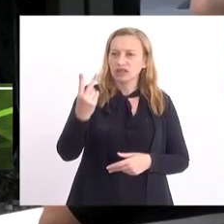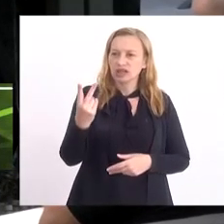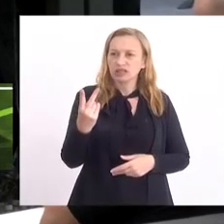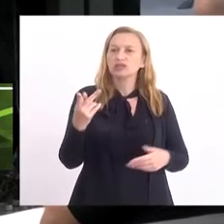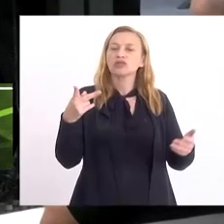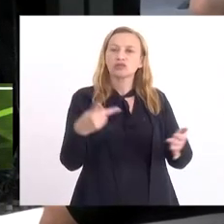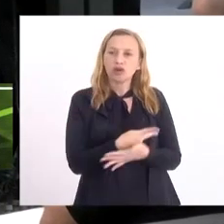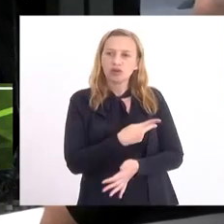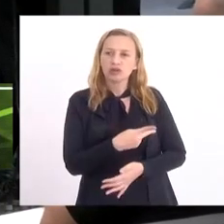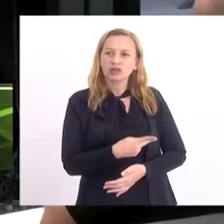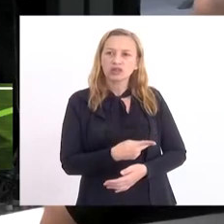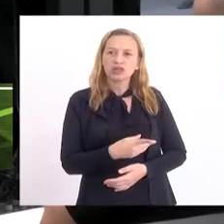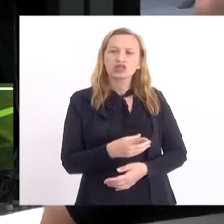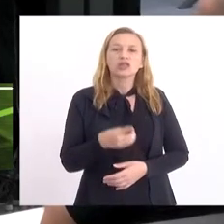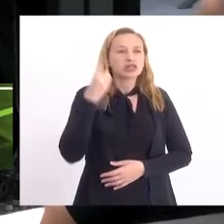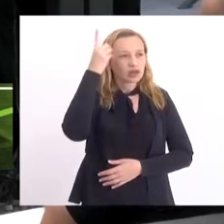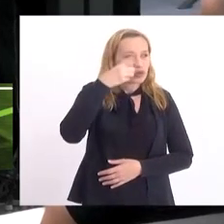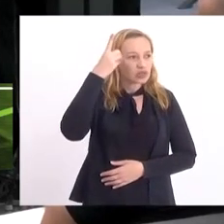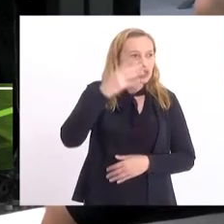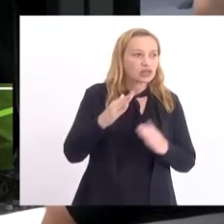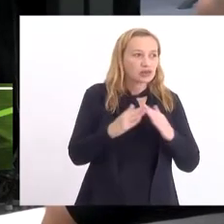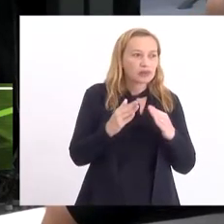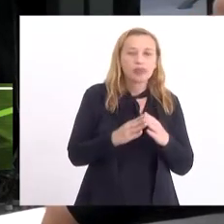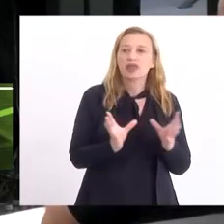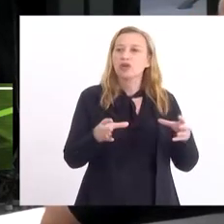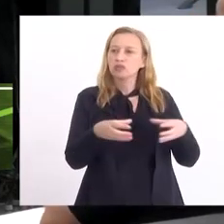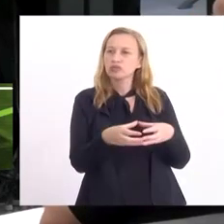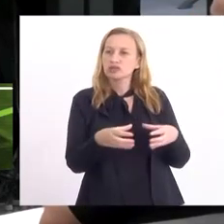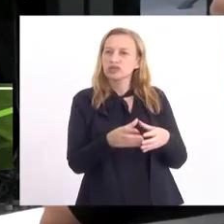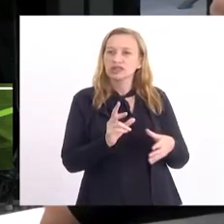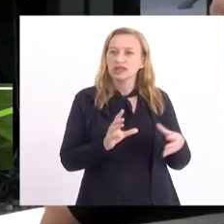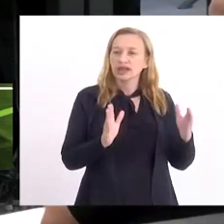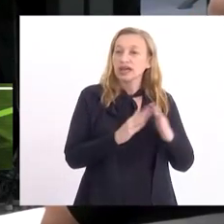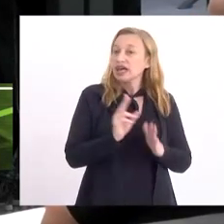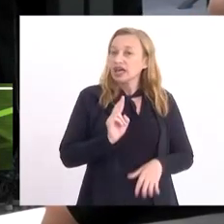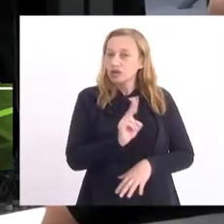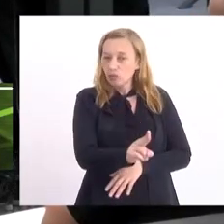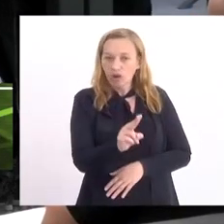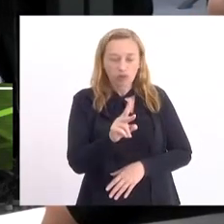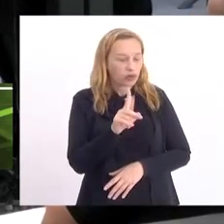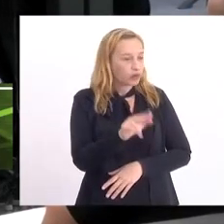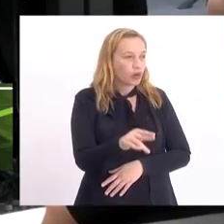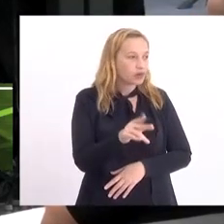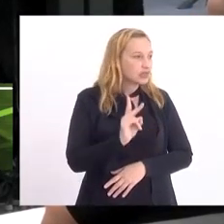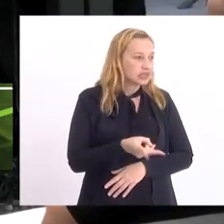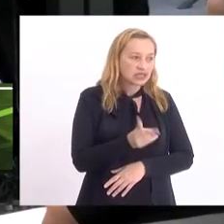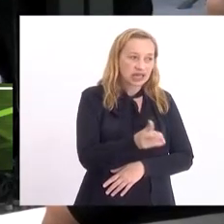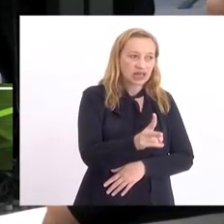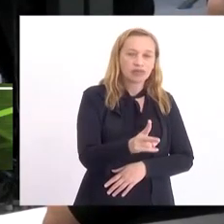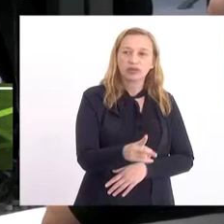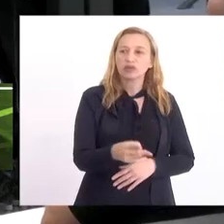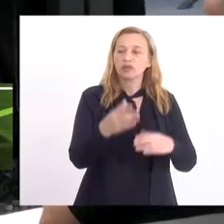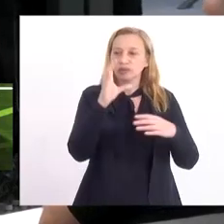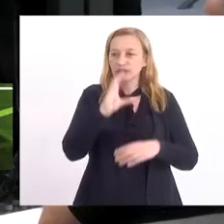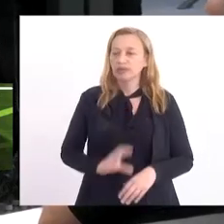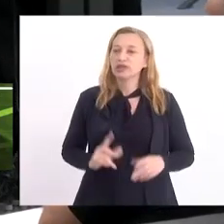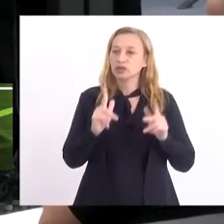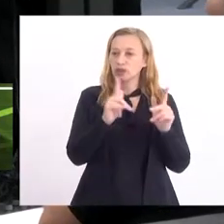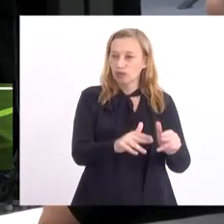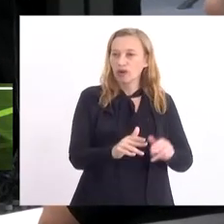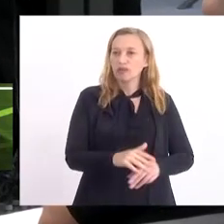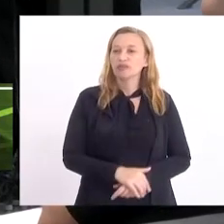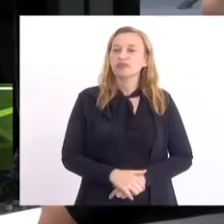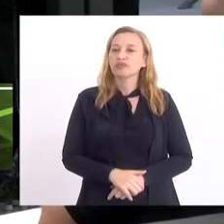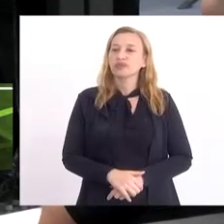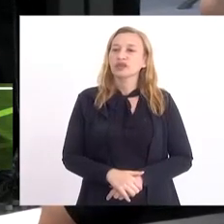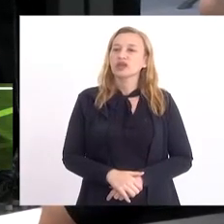o que aconteceu por deputados nessa casa, por comissões nessa casa, que são sempre os mesmos. Sempre os mesmos que têm esse tipo de comportamento. Eu